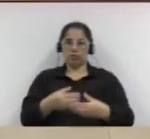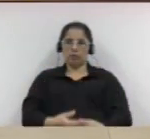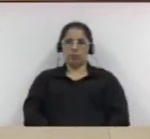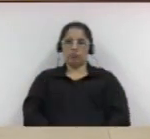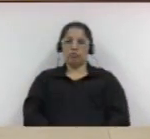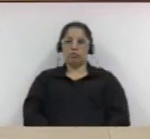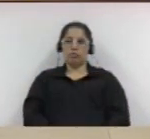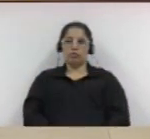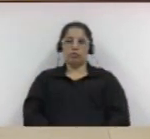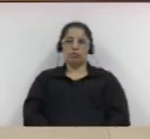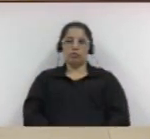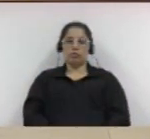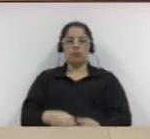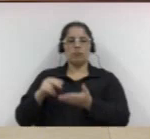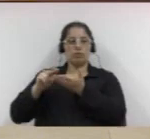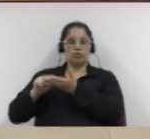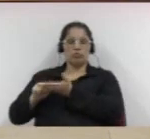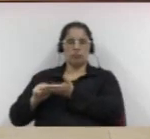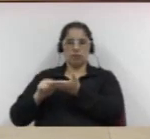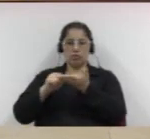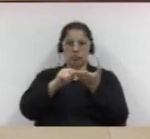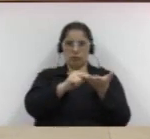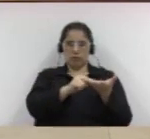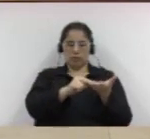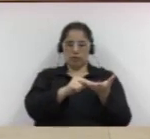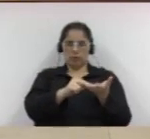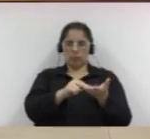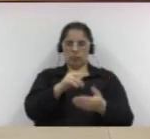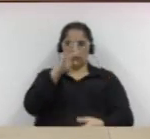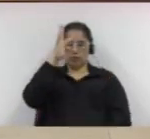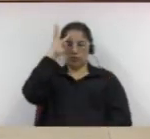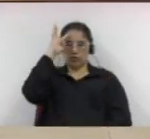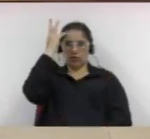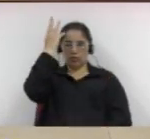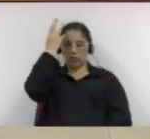queira, encaminhe-se ao executivo. Requerimento